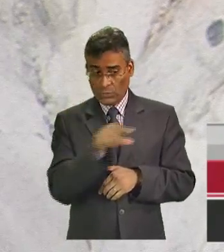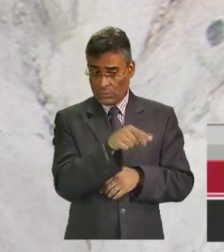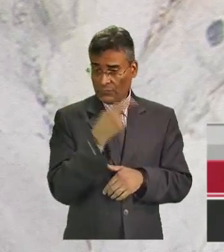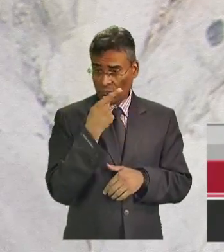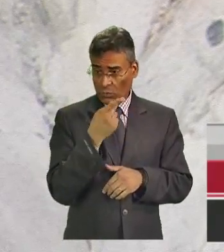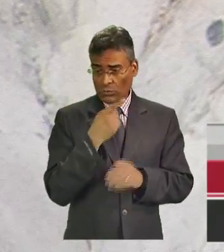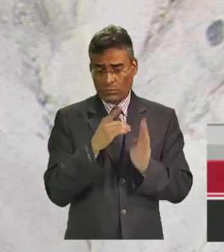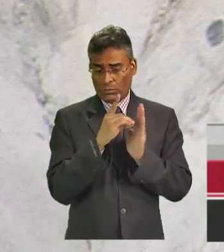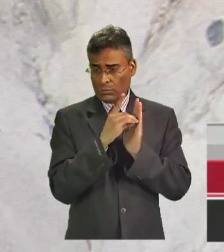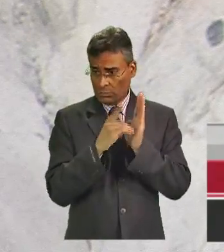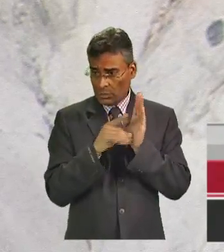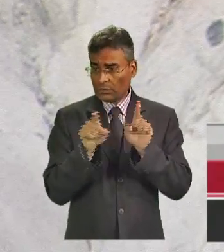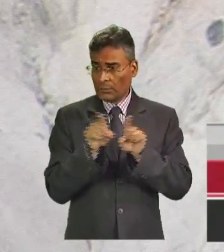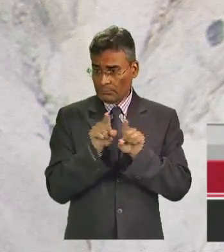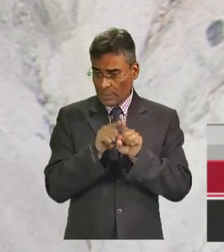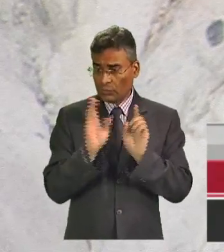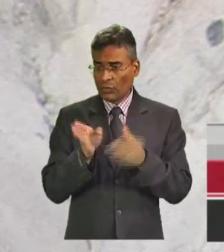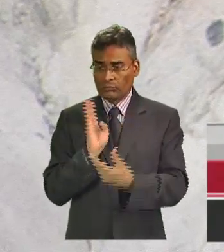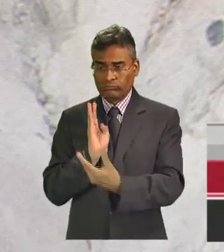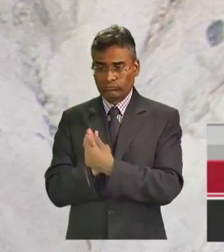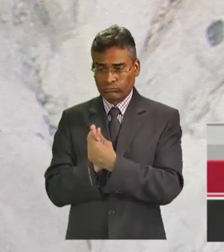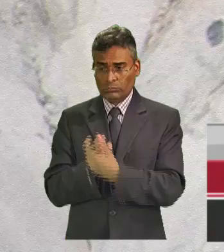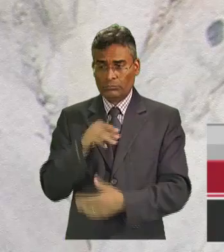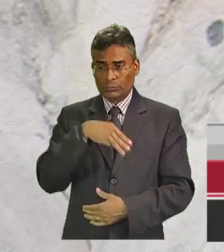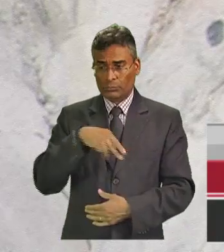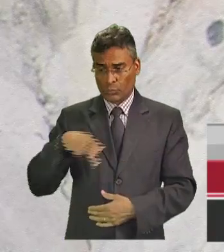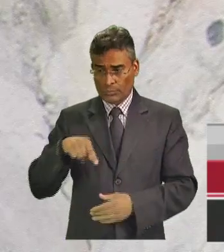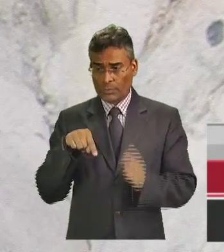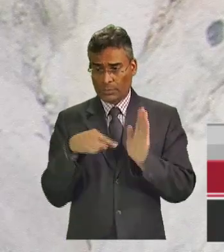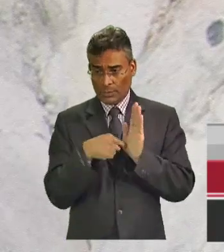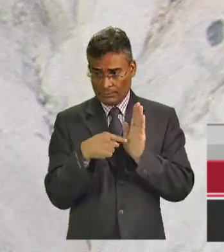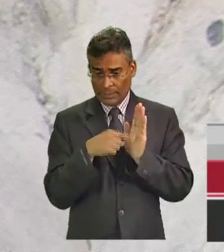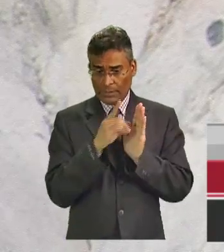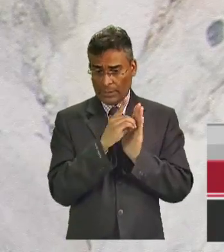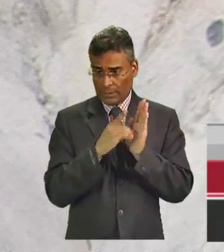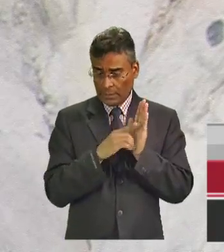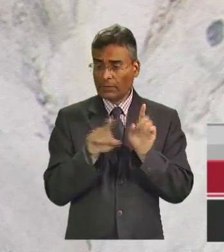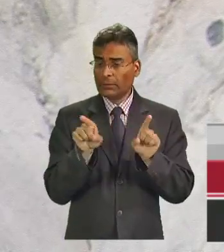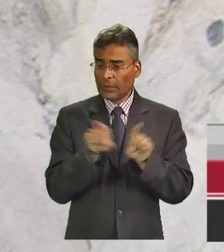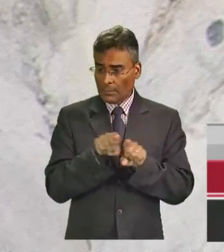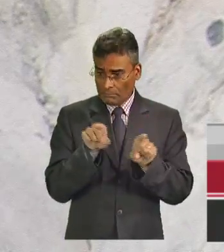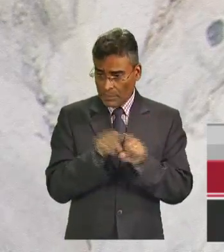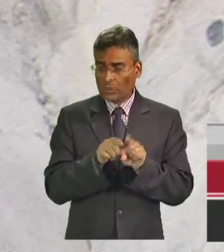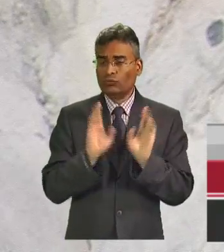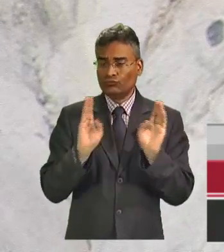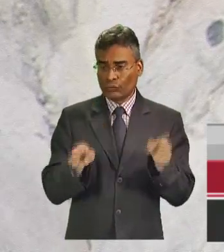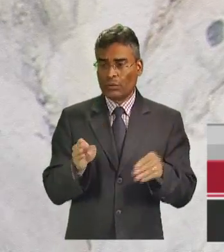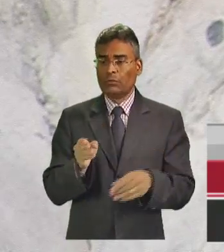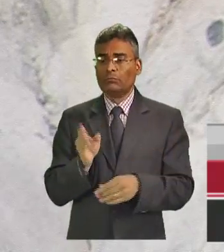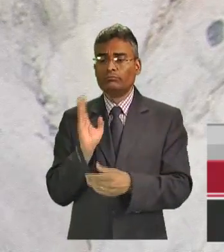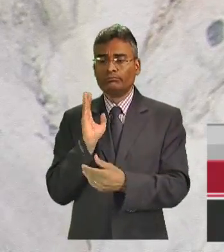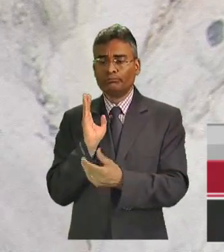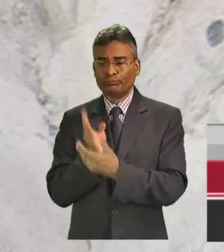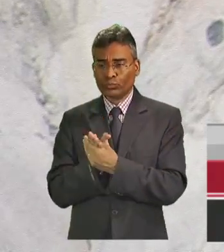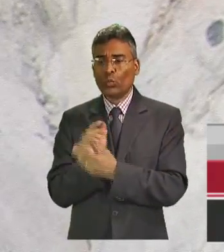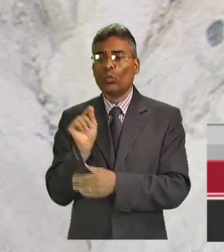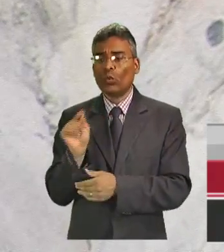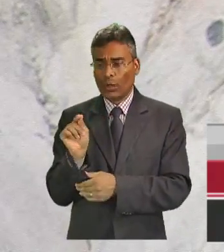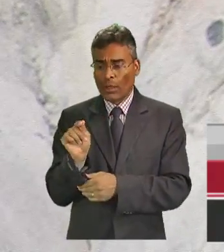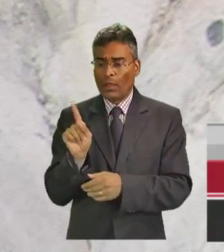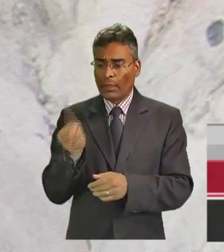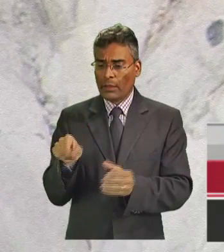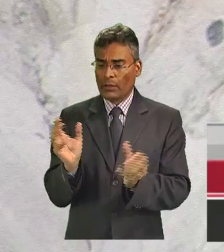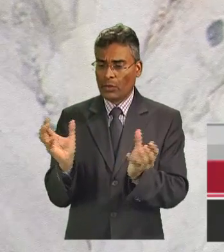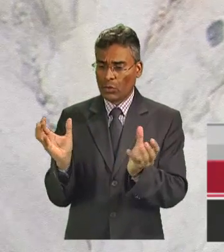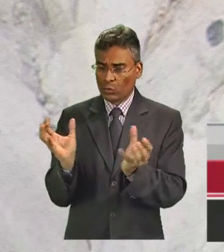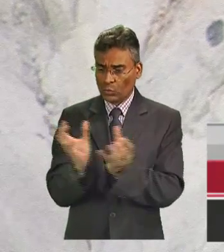essas denúncias ao Ministério Público baseado nesse decreto e também fez denúncias ao Núcleo de Apoio às Pessoas com Necessidades